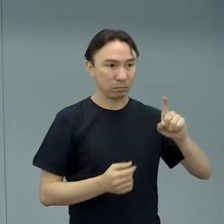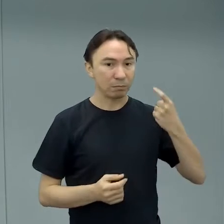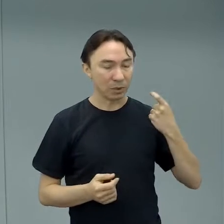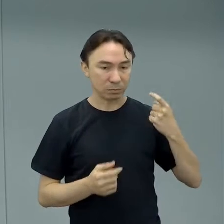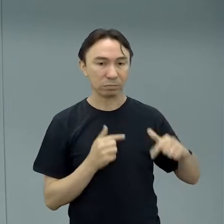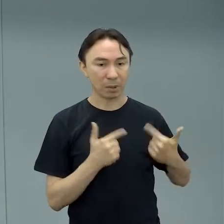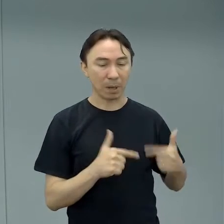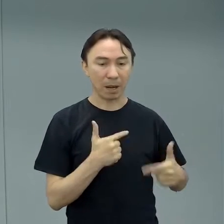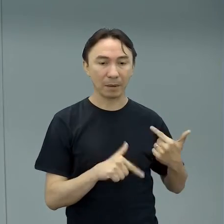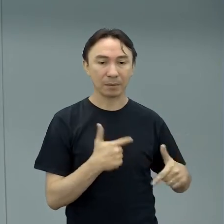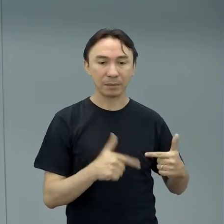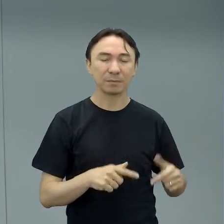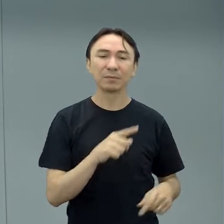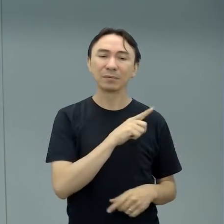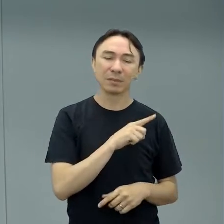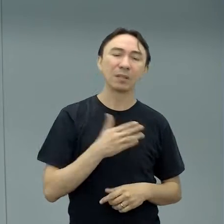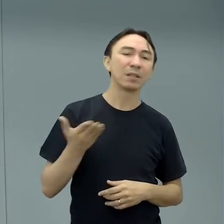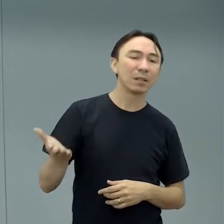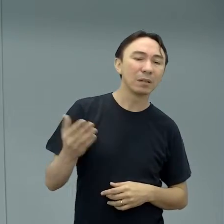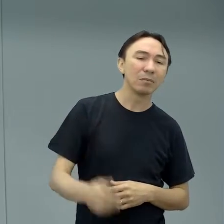aluno